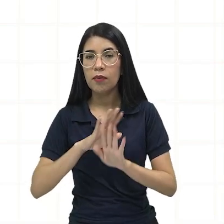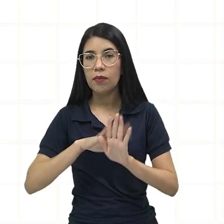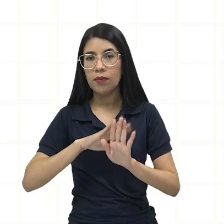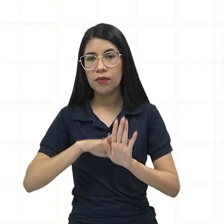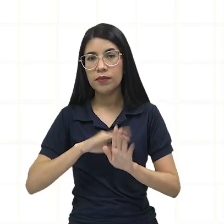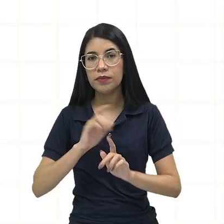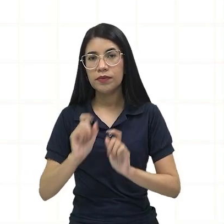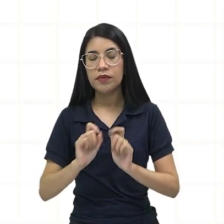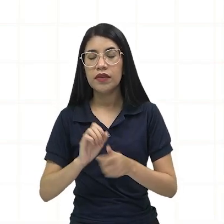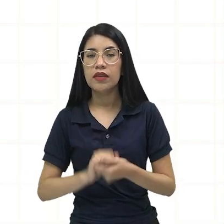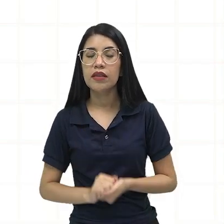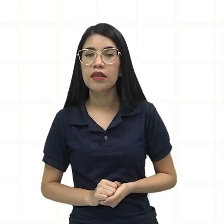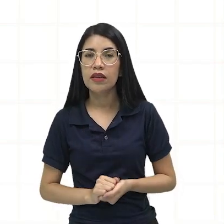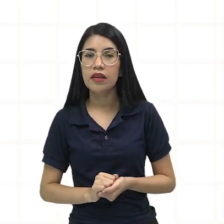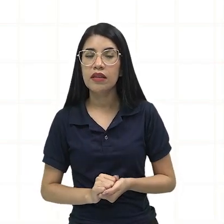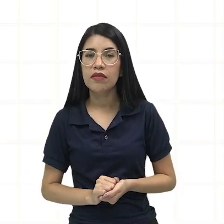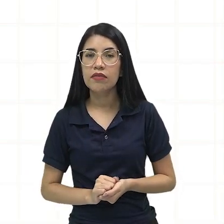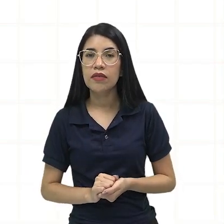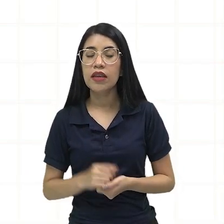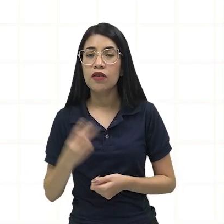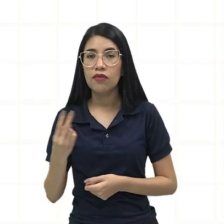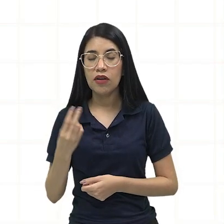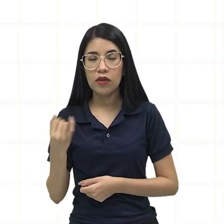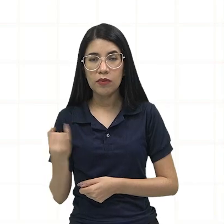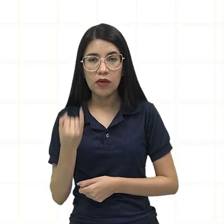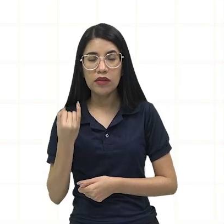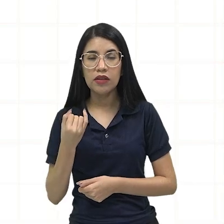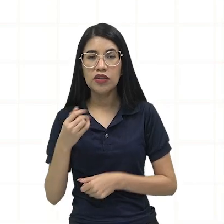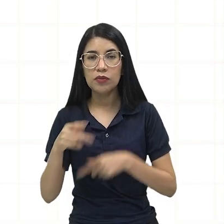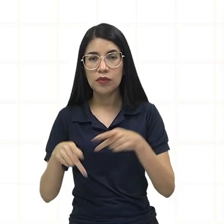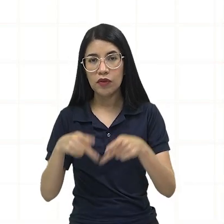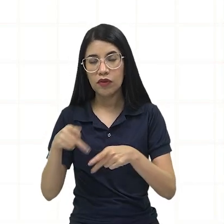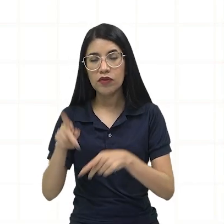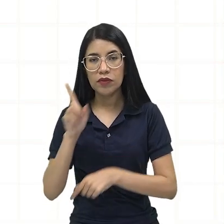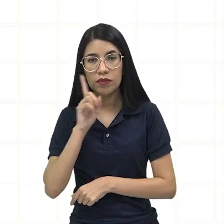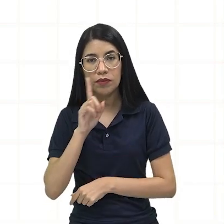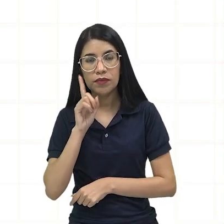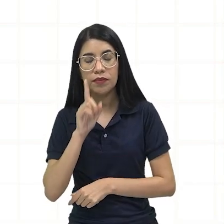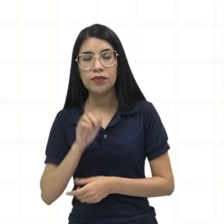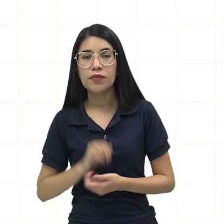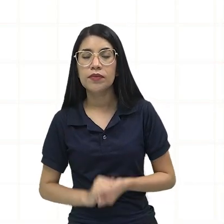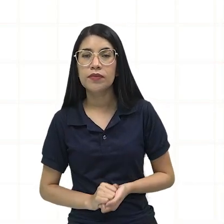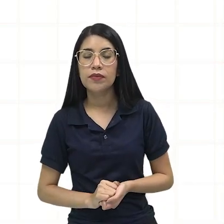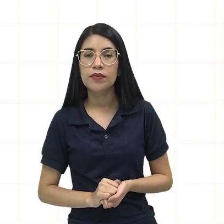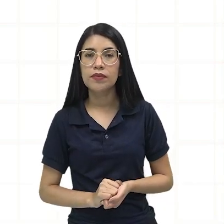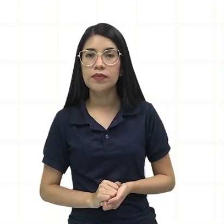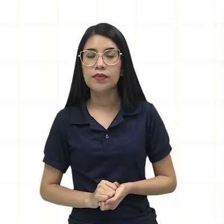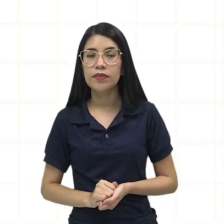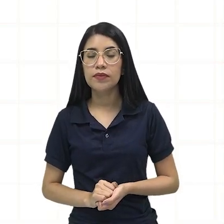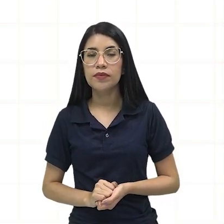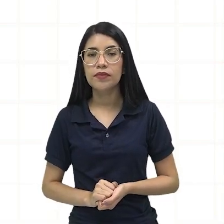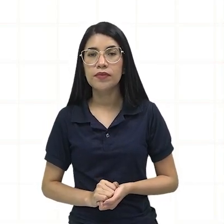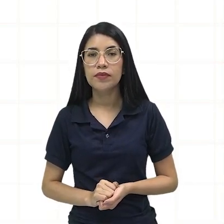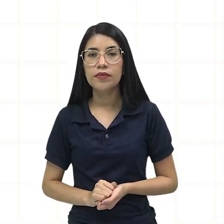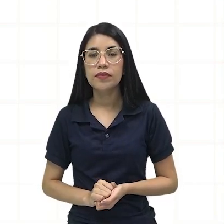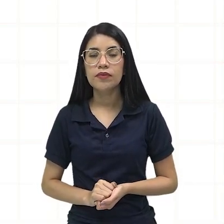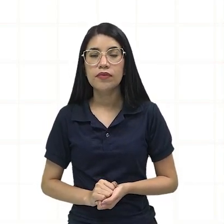ideologia muito cara ali aos estadunidenses. Vamos adiante, vamos lá com o texto, vamos lá, gente?